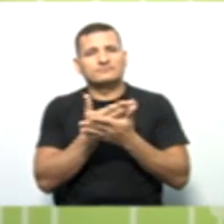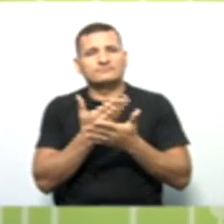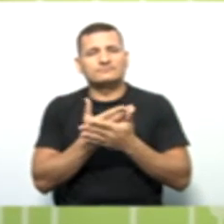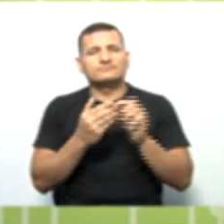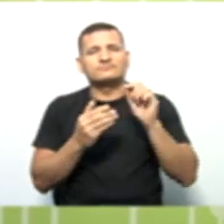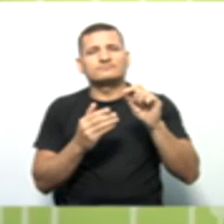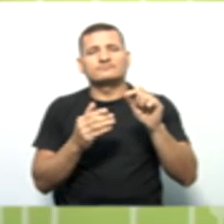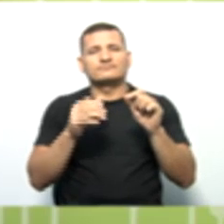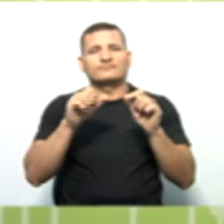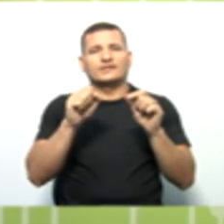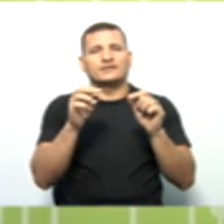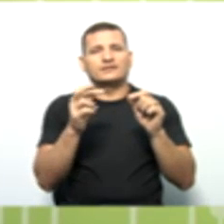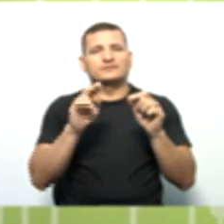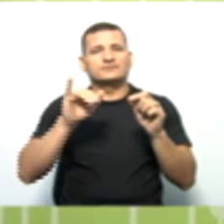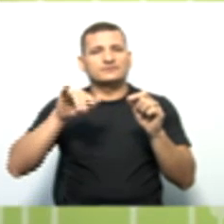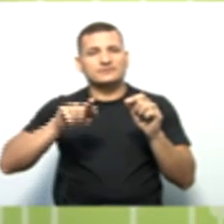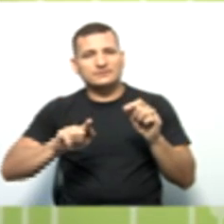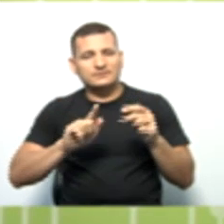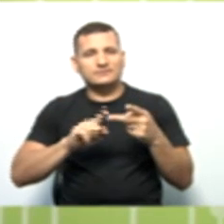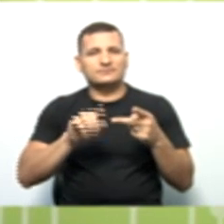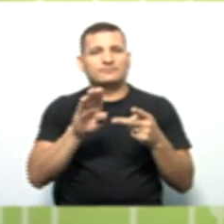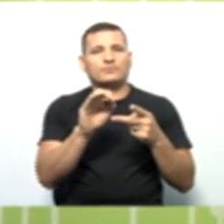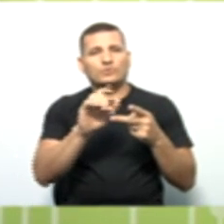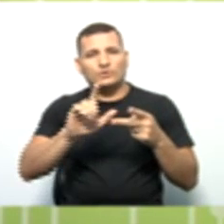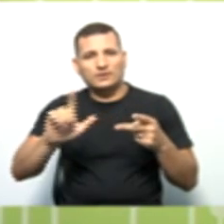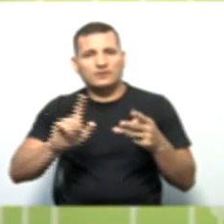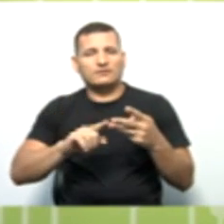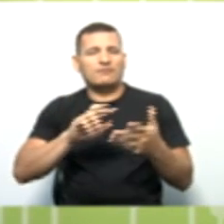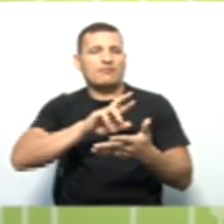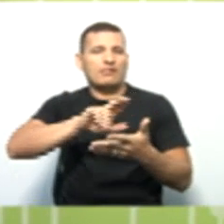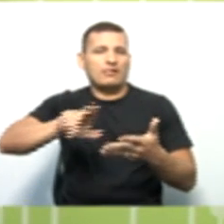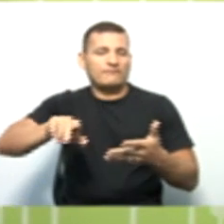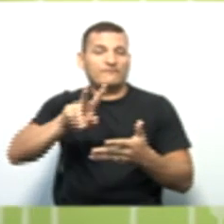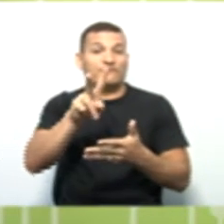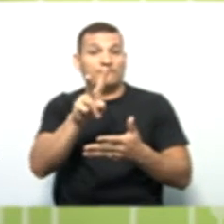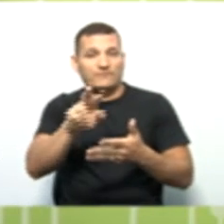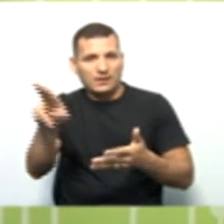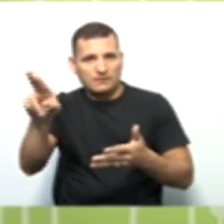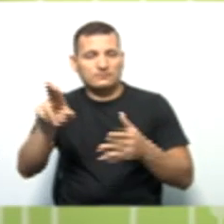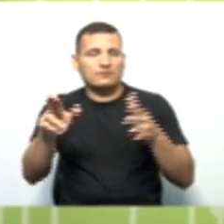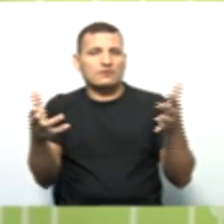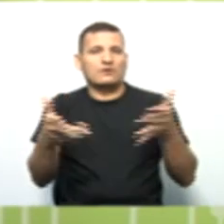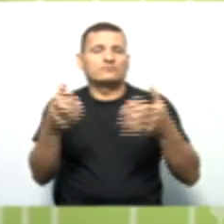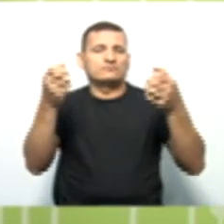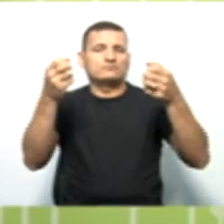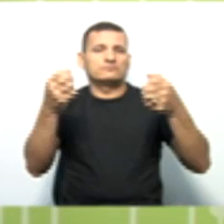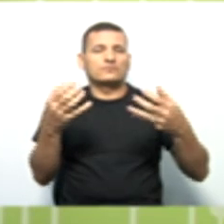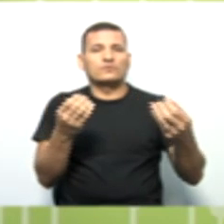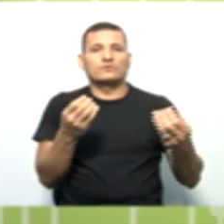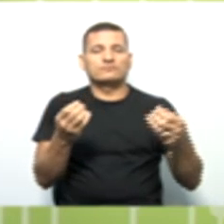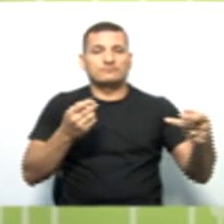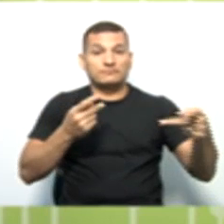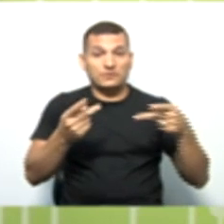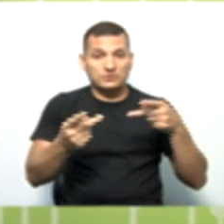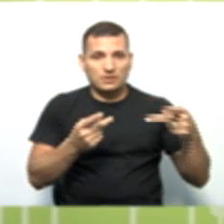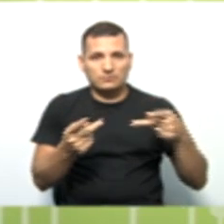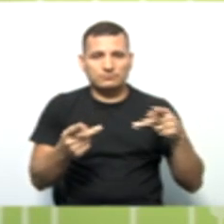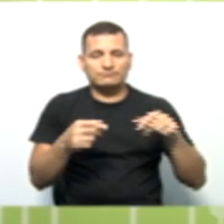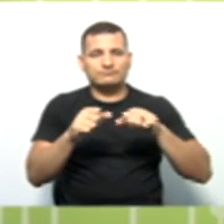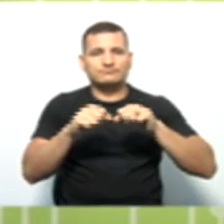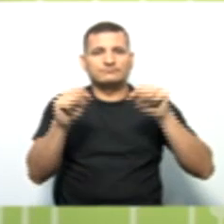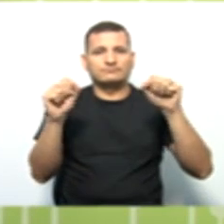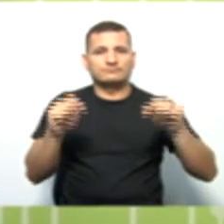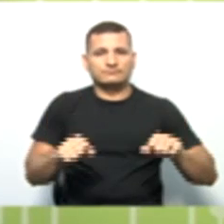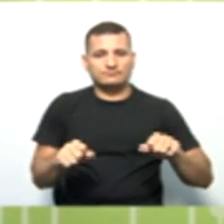é string, o que é uma variável booleana. Agora a gente vai falar um pouco mais sobre projeto de desenvolvimento de software. Só que antes, o